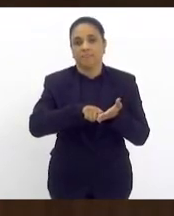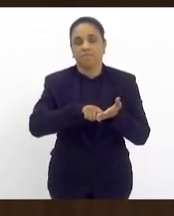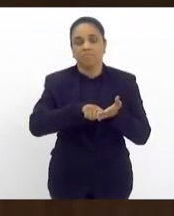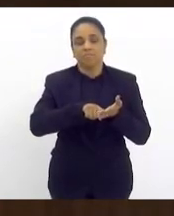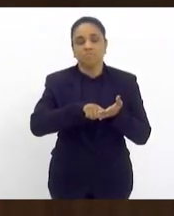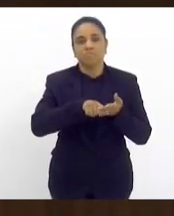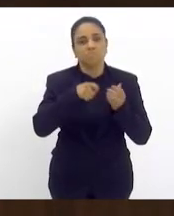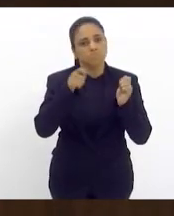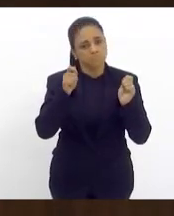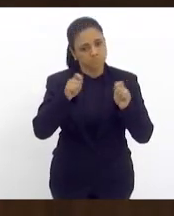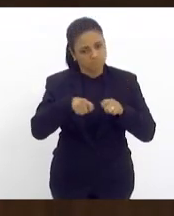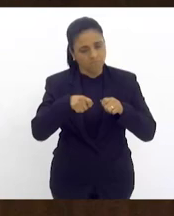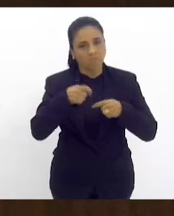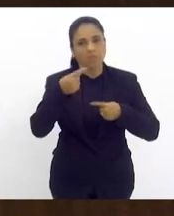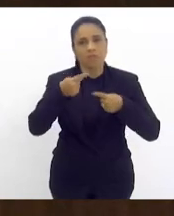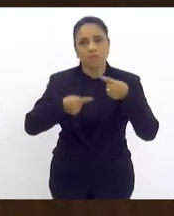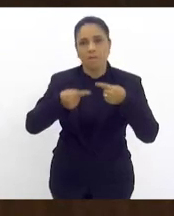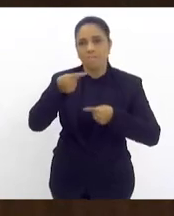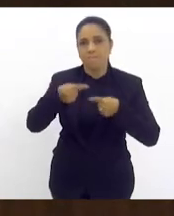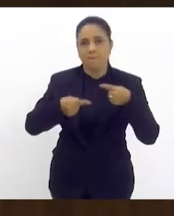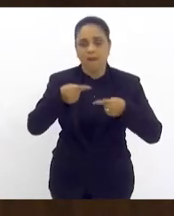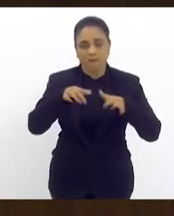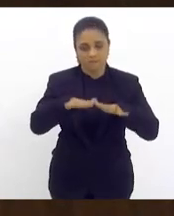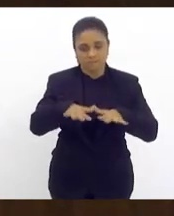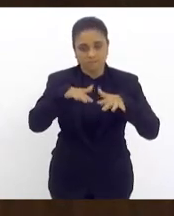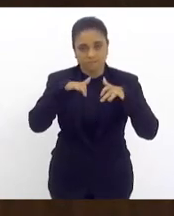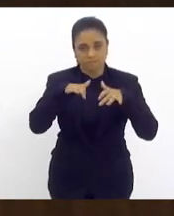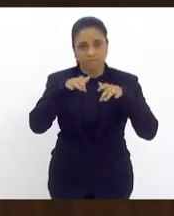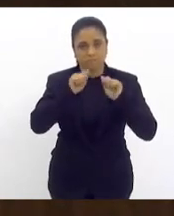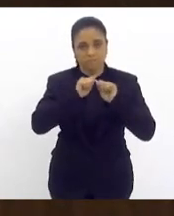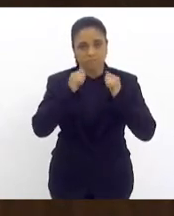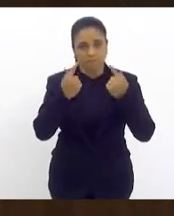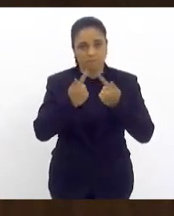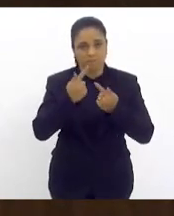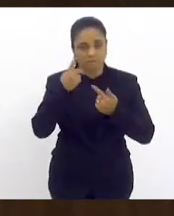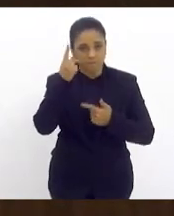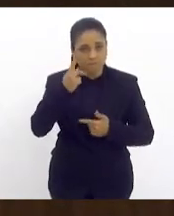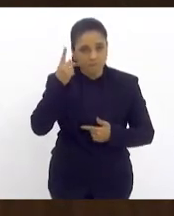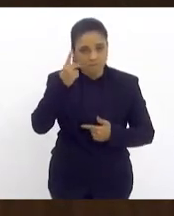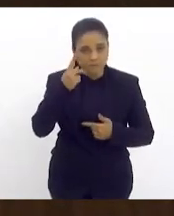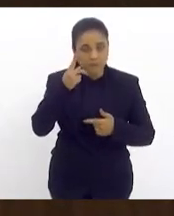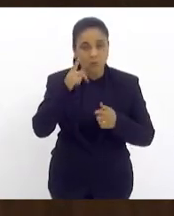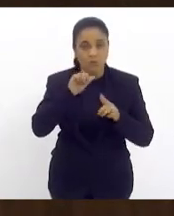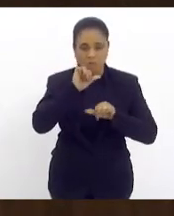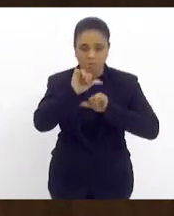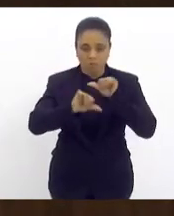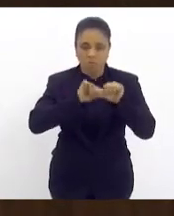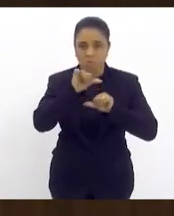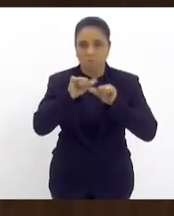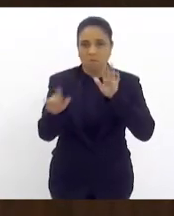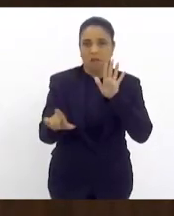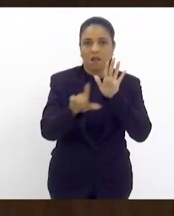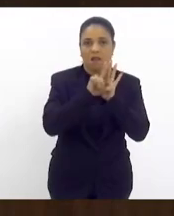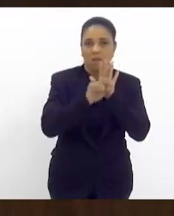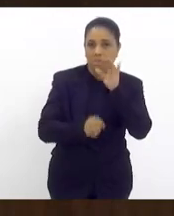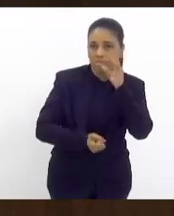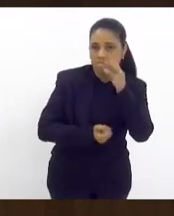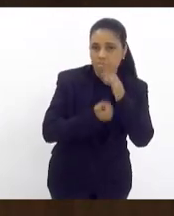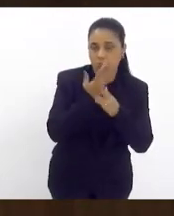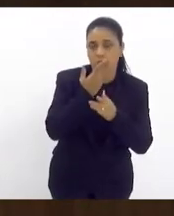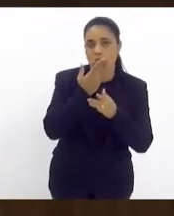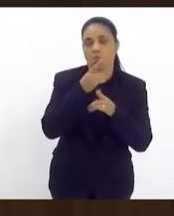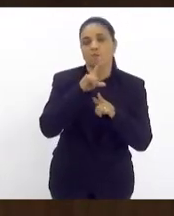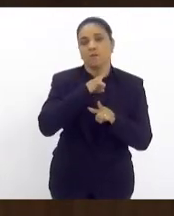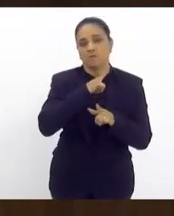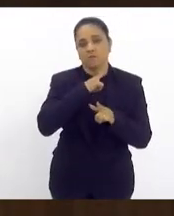a debate no Parlamento e virar lei ocorre que é uma indicação Legislativa